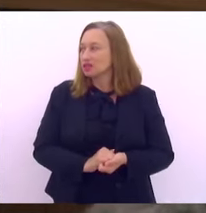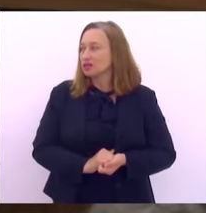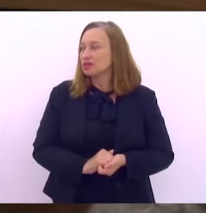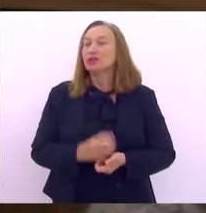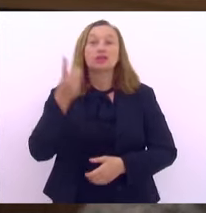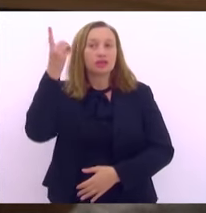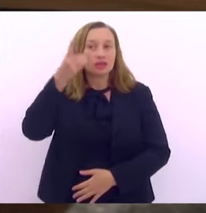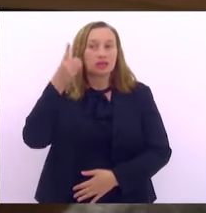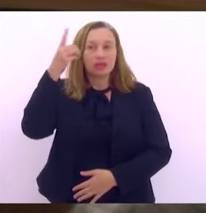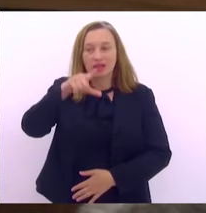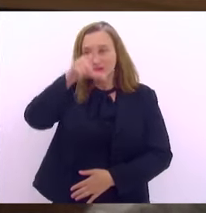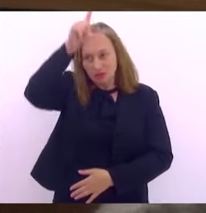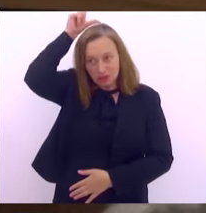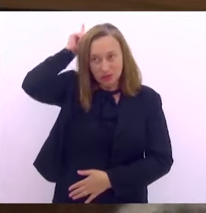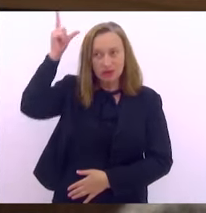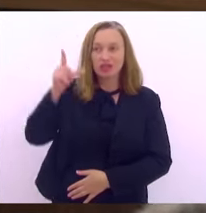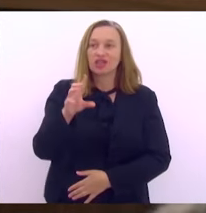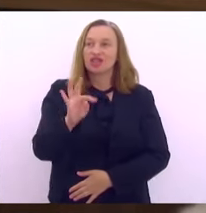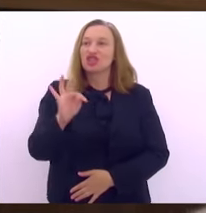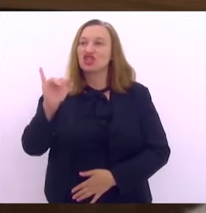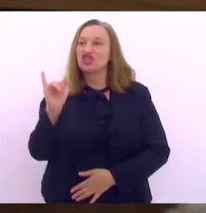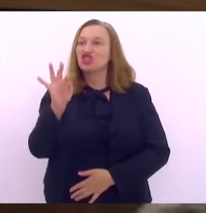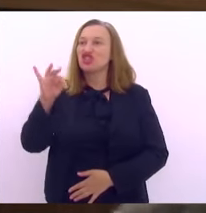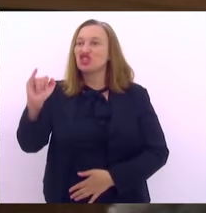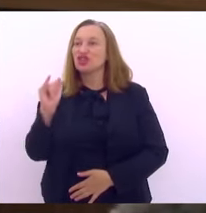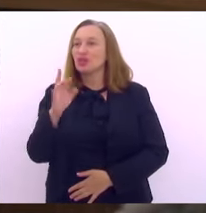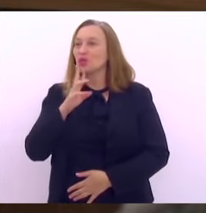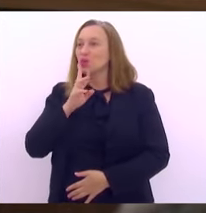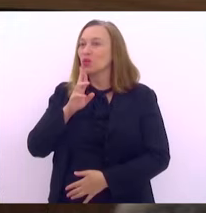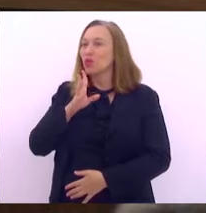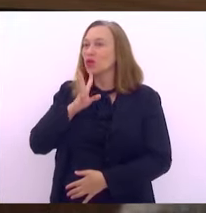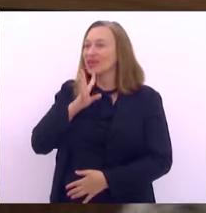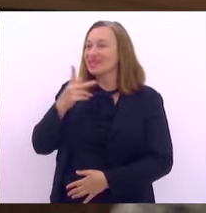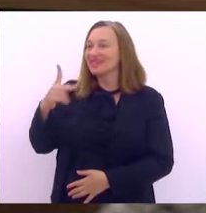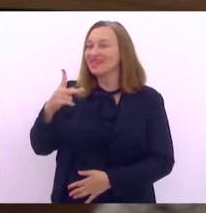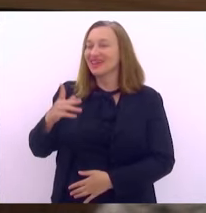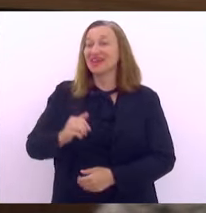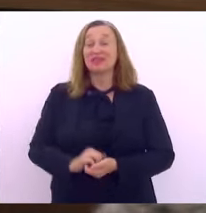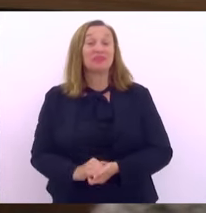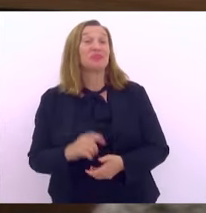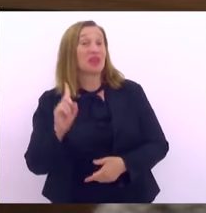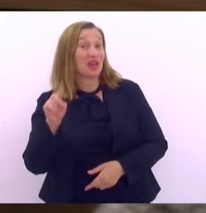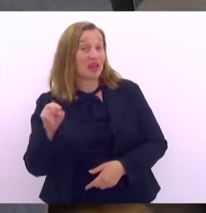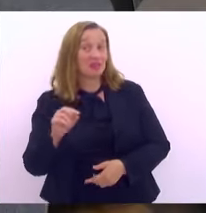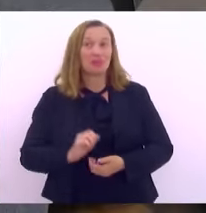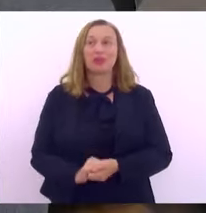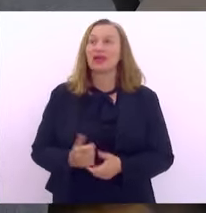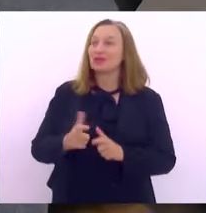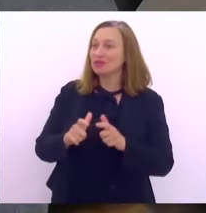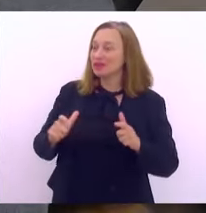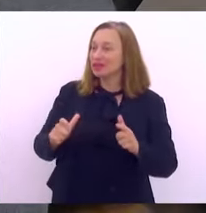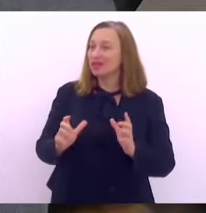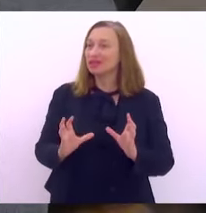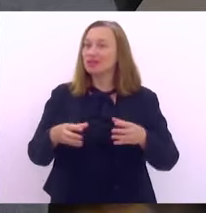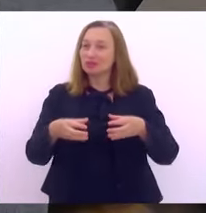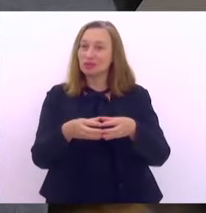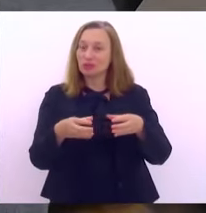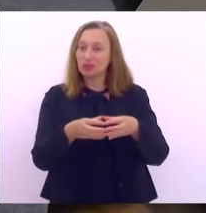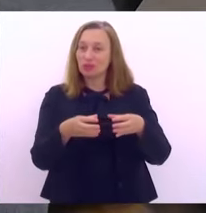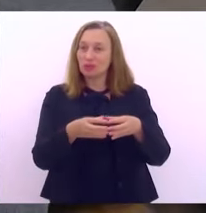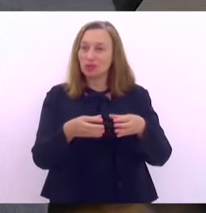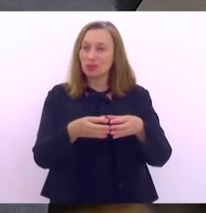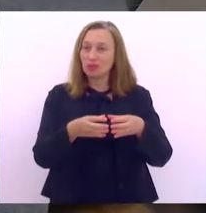Paulo. Tite, conhecido como Tite agora, é já estou sabendo, já chegou lá em cima. Pela grande atuação do time que ganhou dos